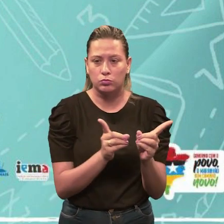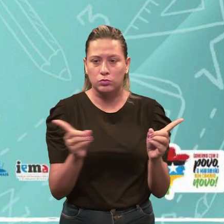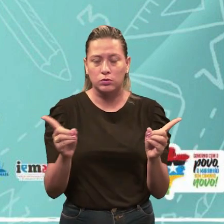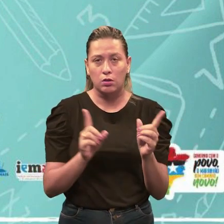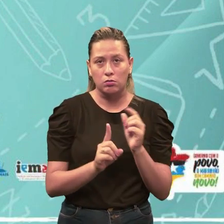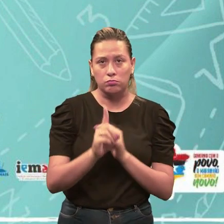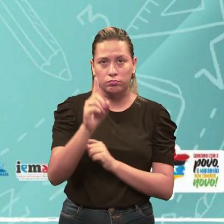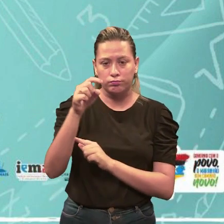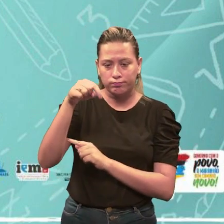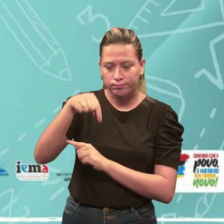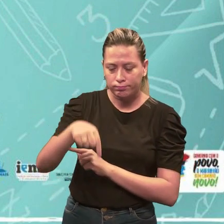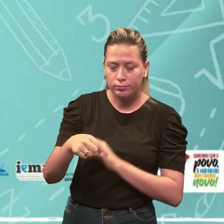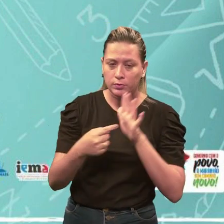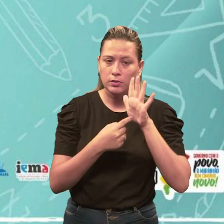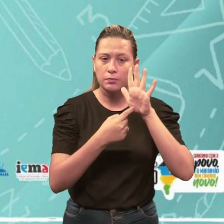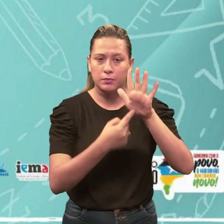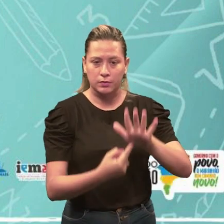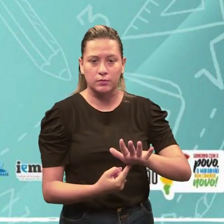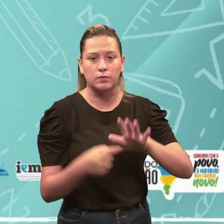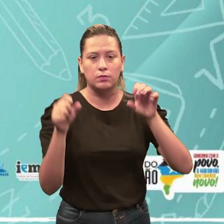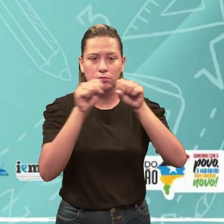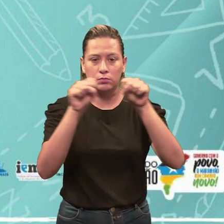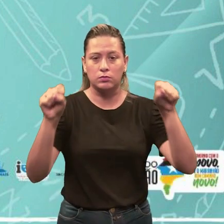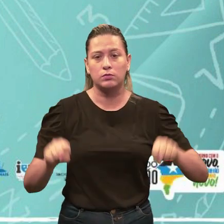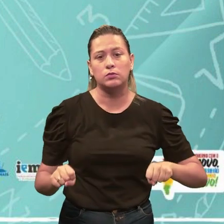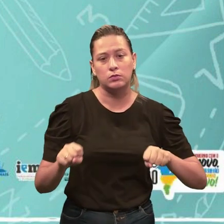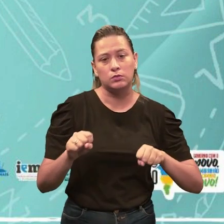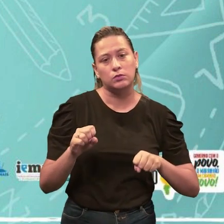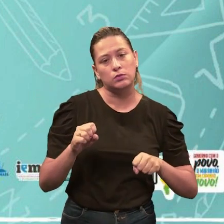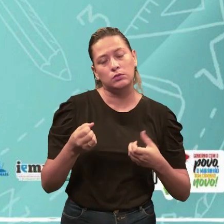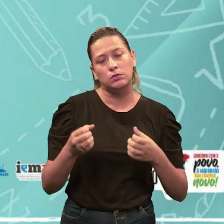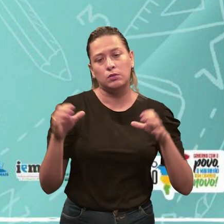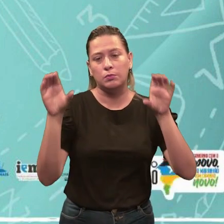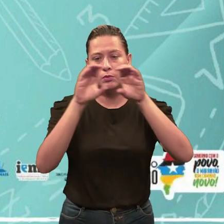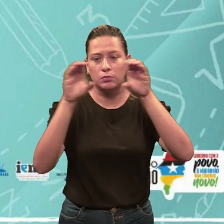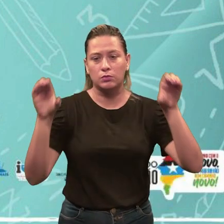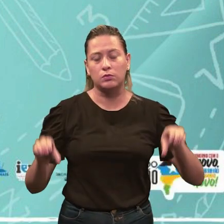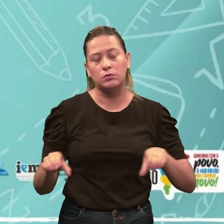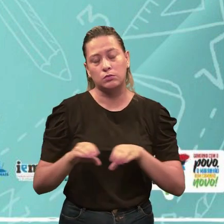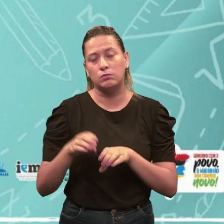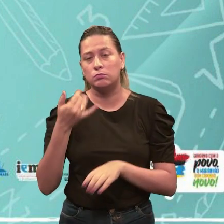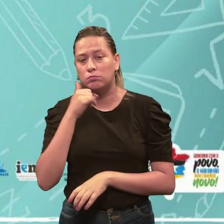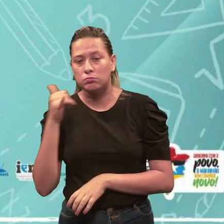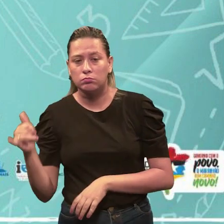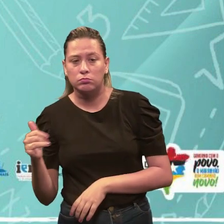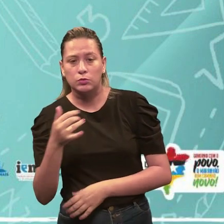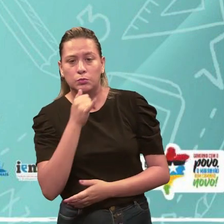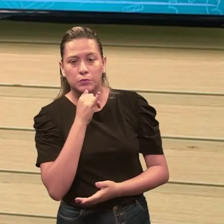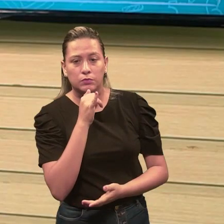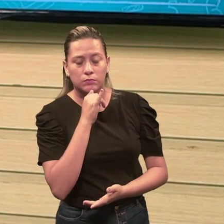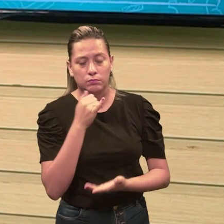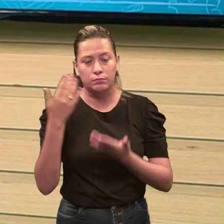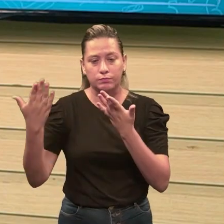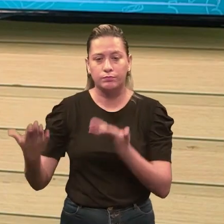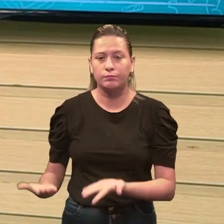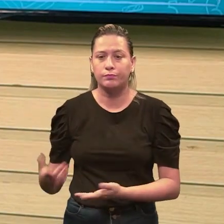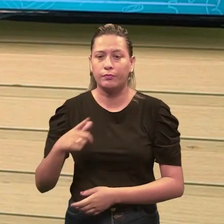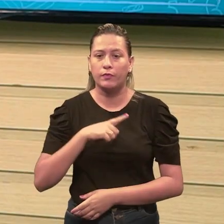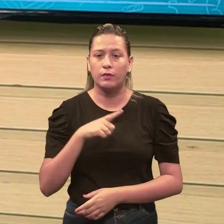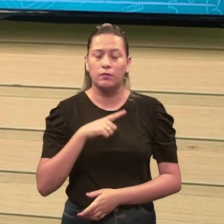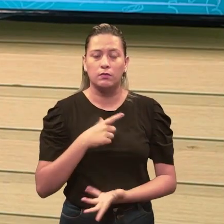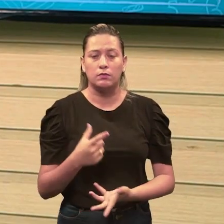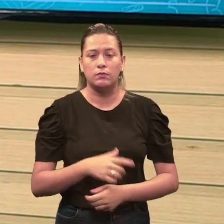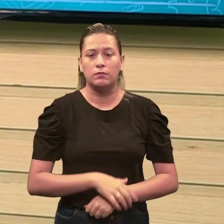né, que indicam o fluxo do sinal através do sistema ou do circuito elétrico ou do dispositivo. Então aqui, ó, por exemplo, a gente tem essas